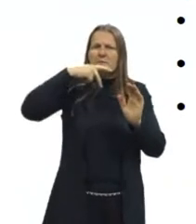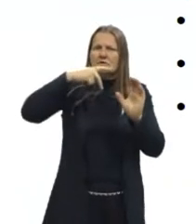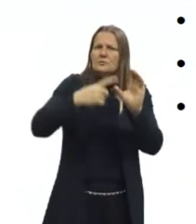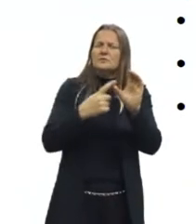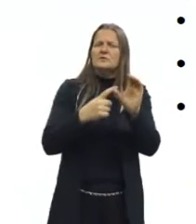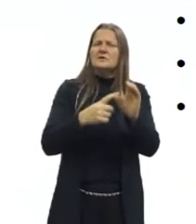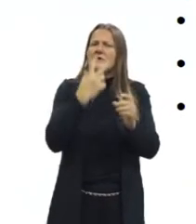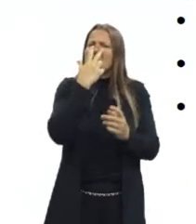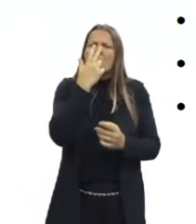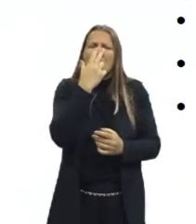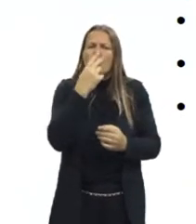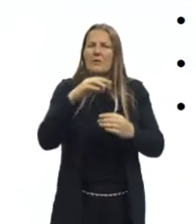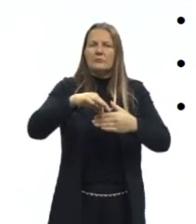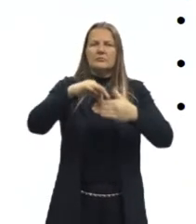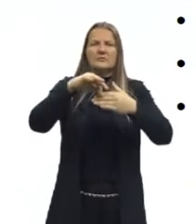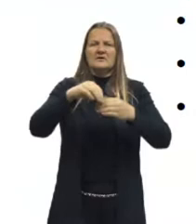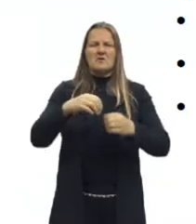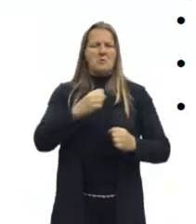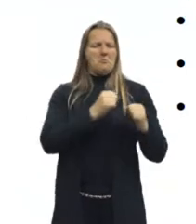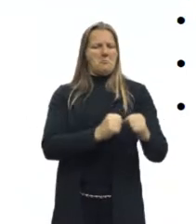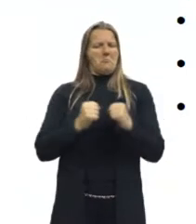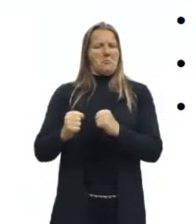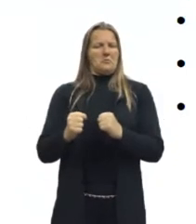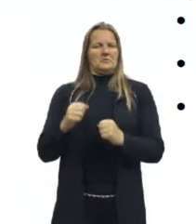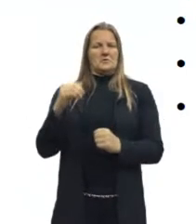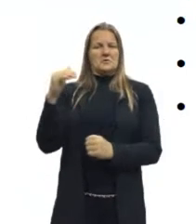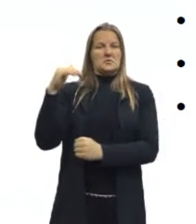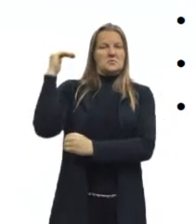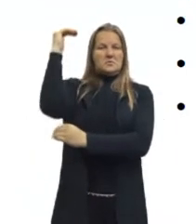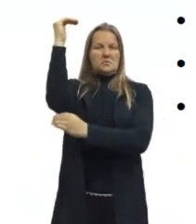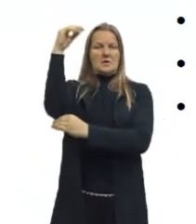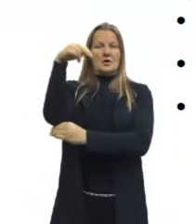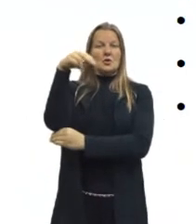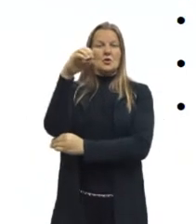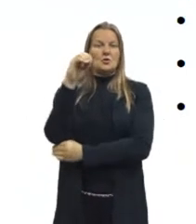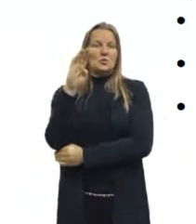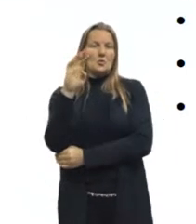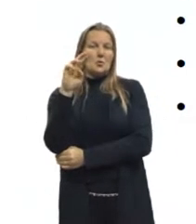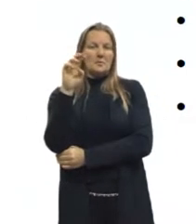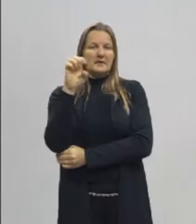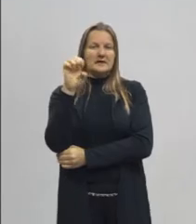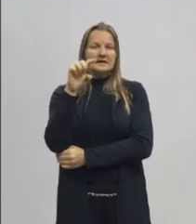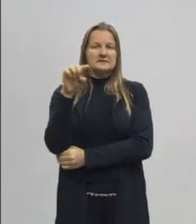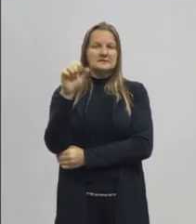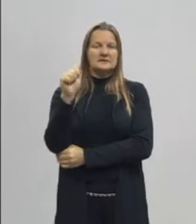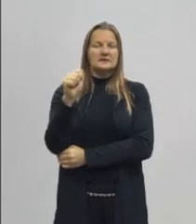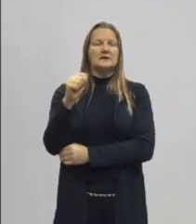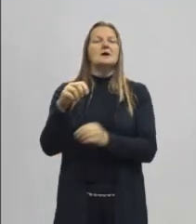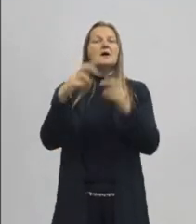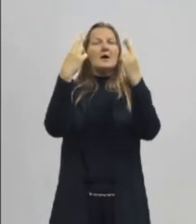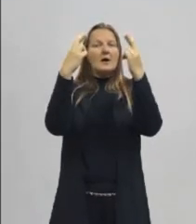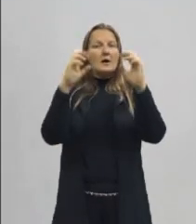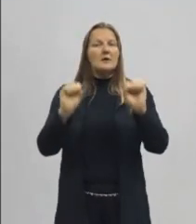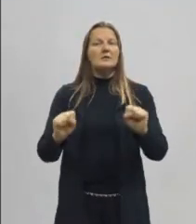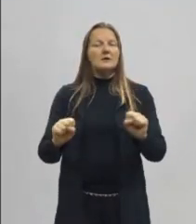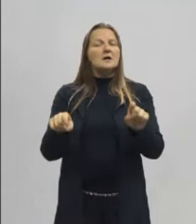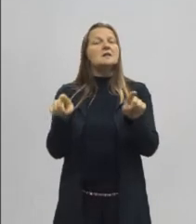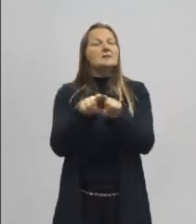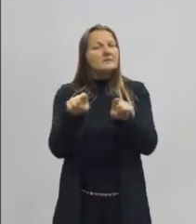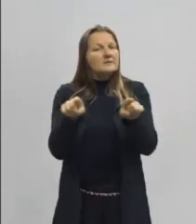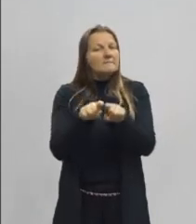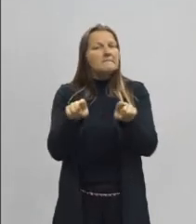tornar quase que uma espécie de nobreza lembra que os nobres tinham privilégios dominavam tudo na União Soviética